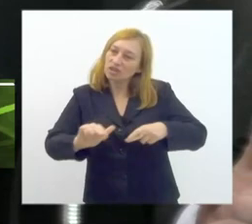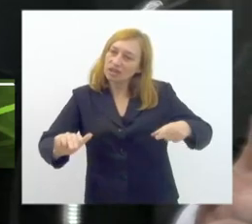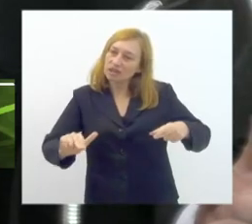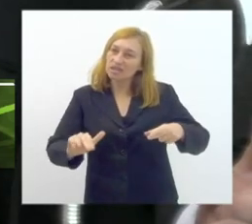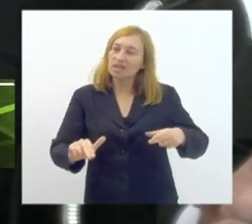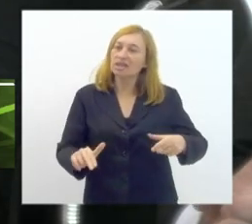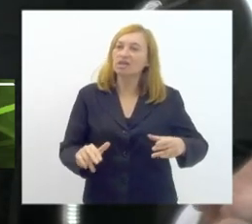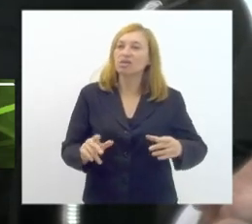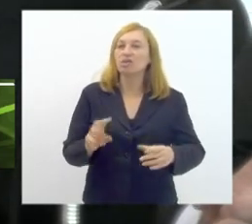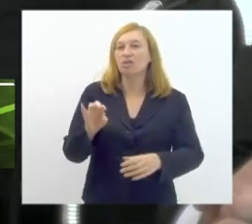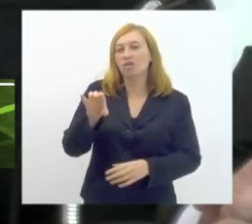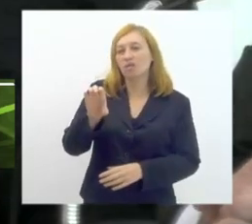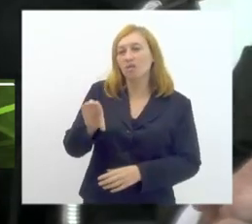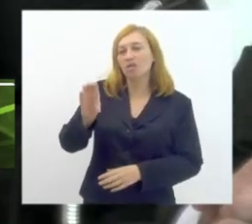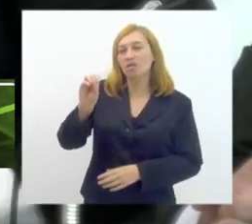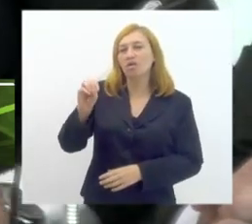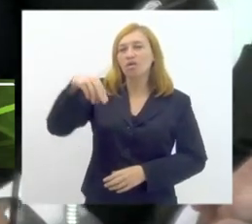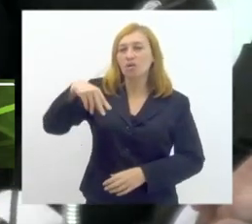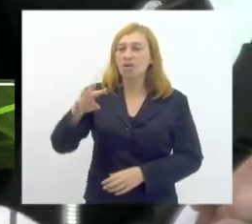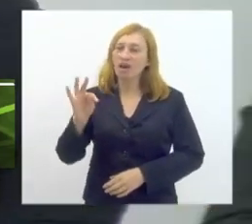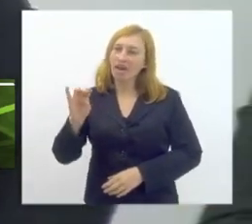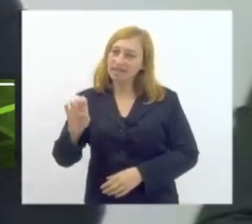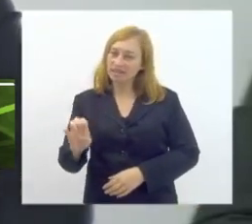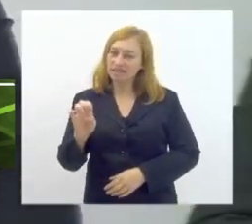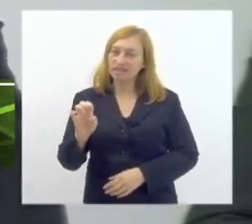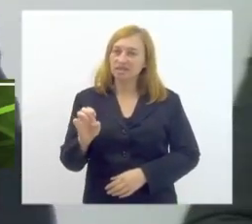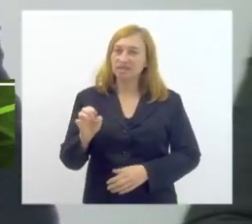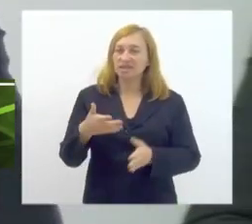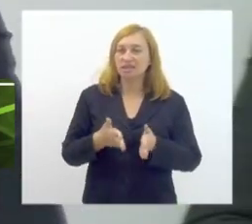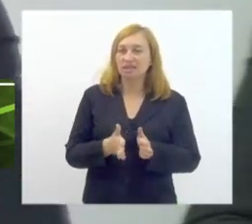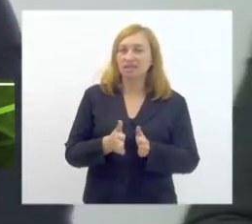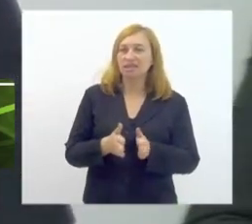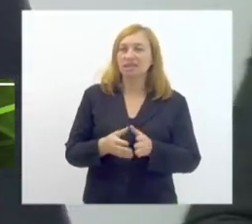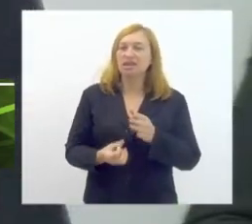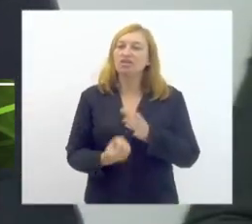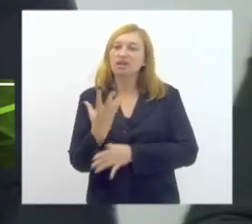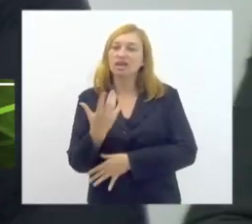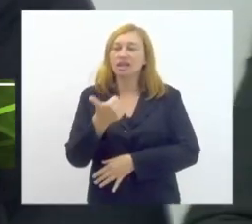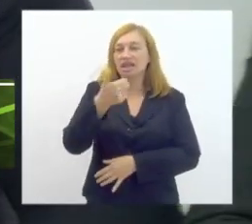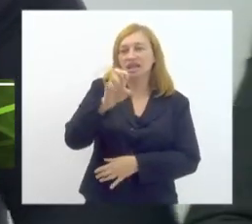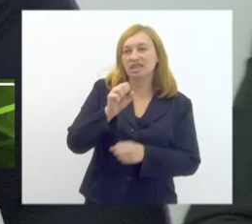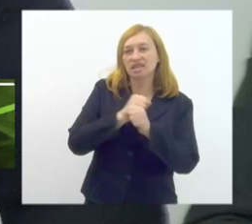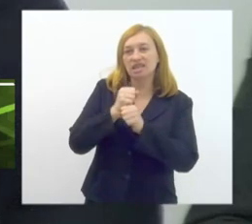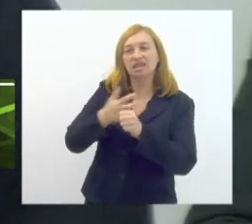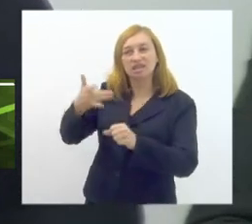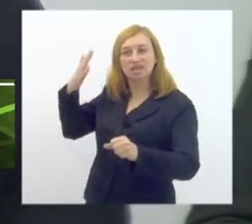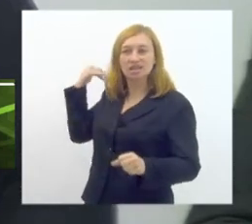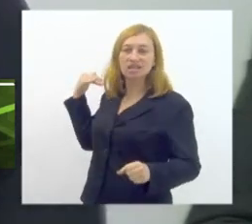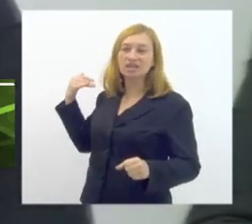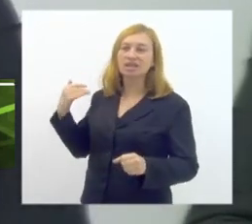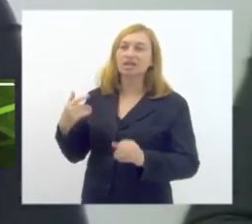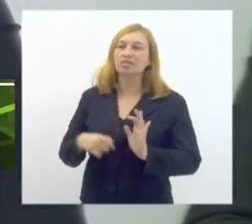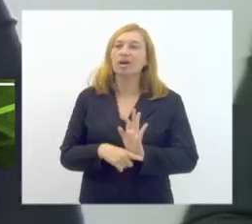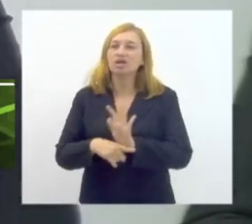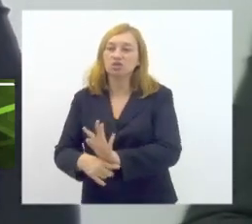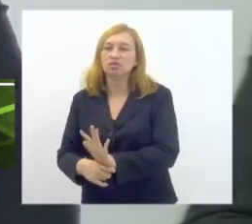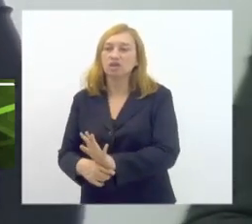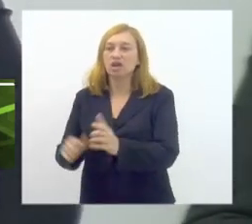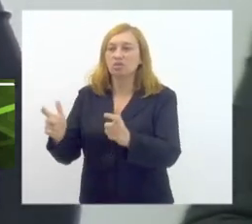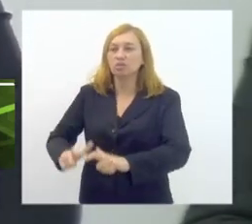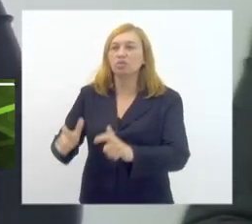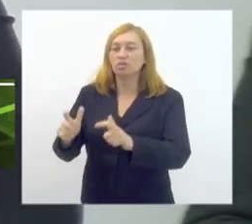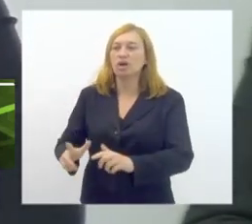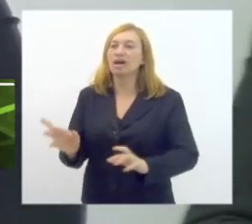Conleste nasceu um consórcio multifinalitário há 15 anos atrás, justamente para atender a demanda da região em relação